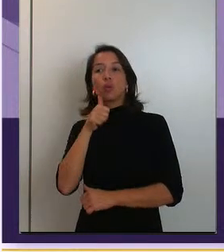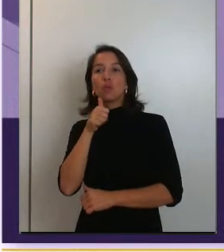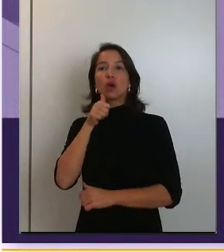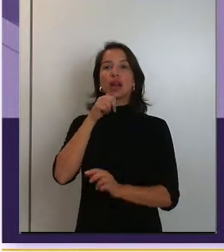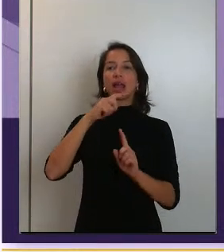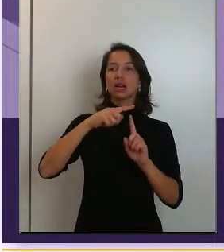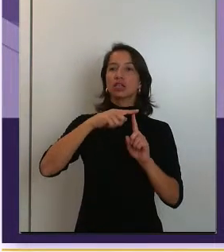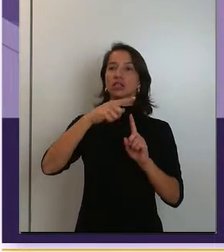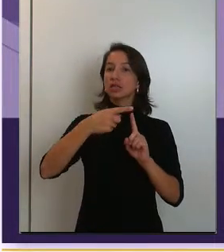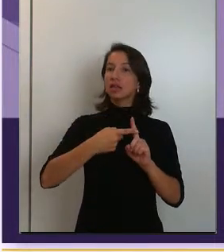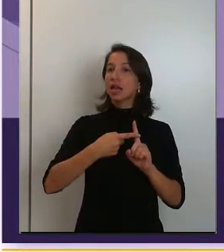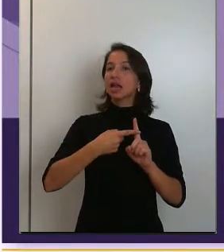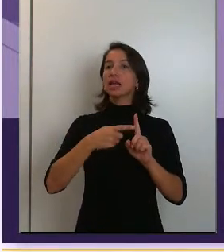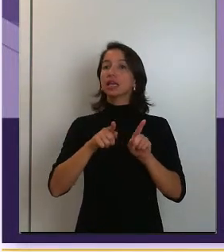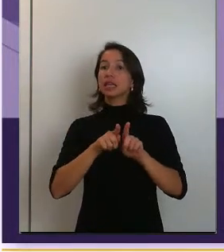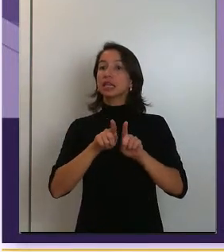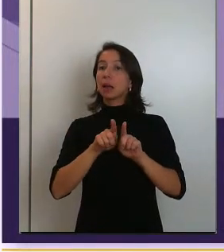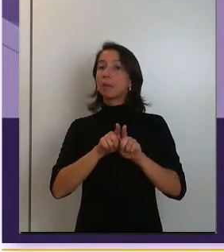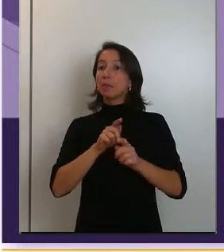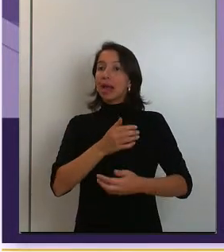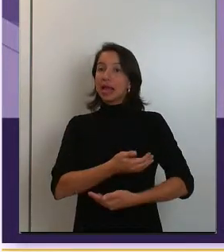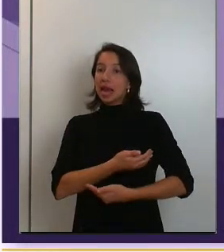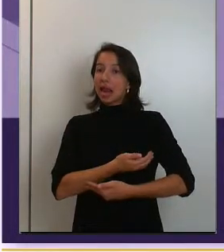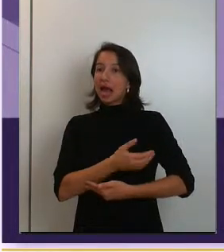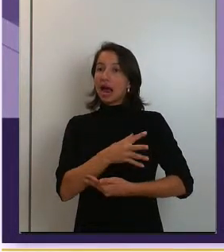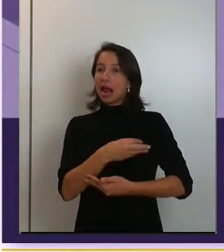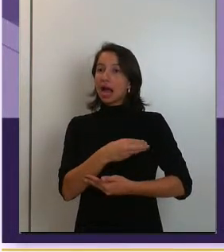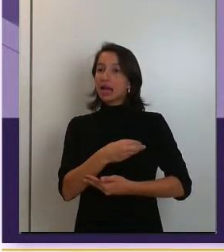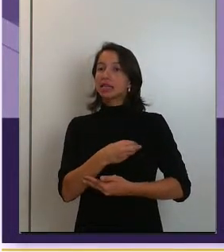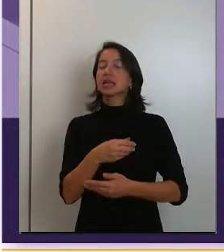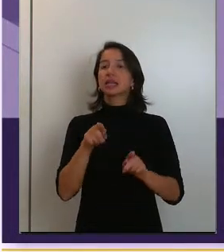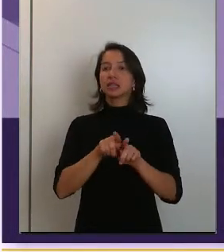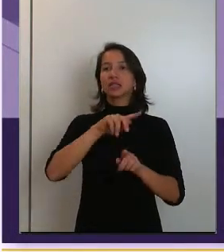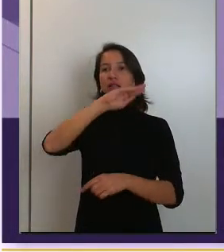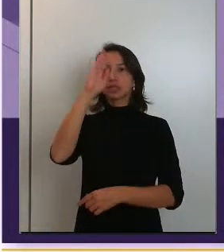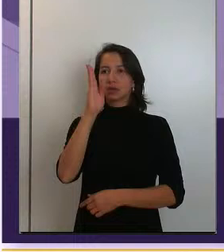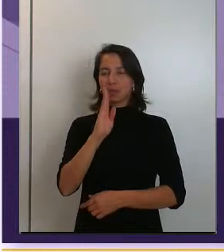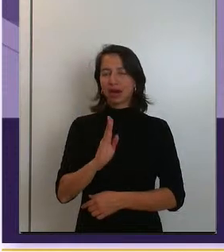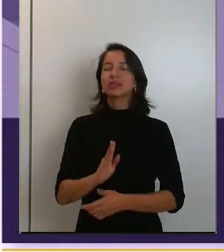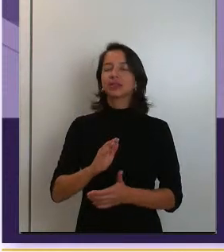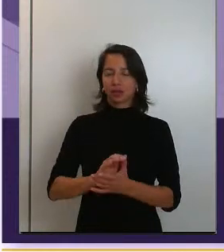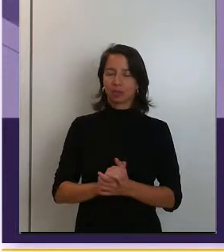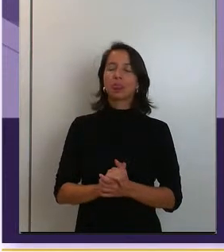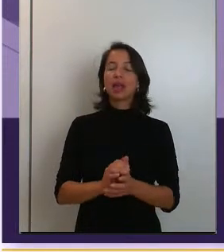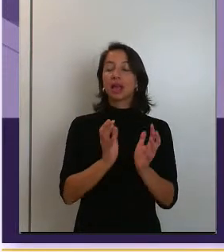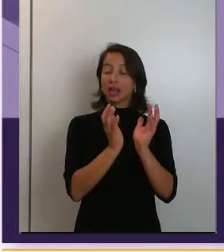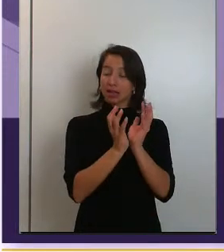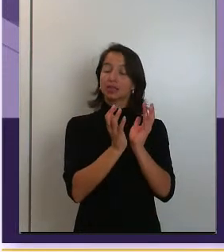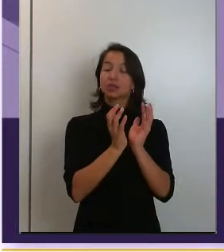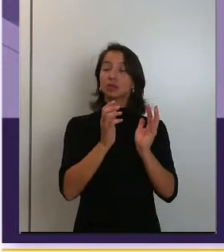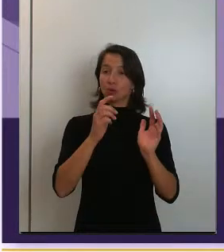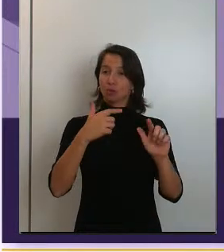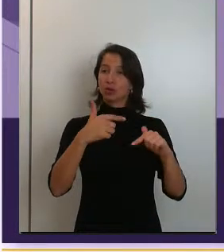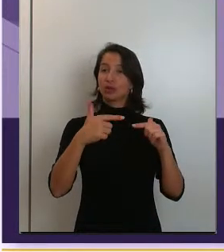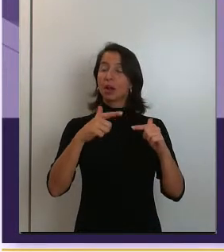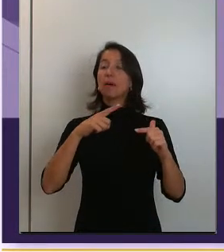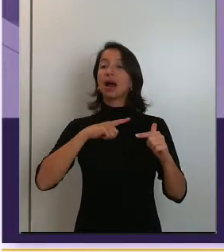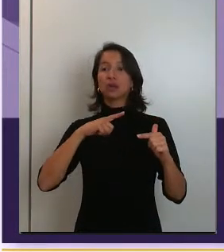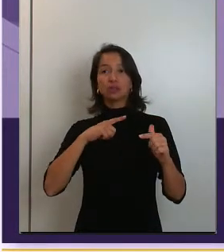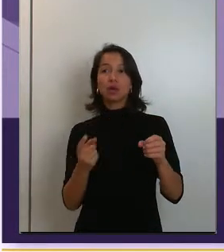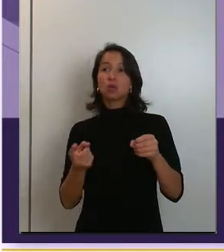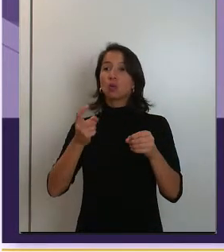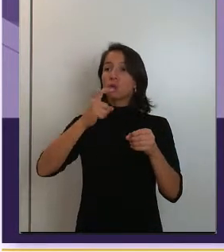ele conta com instituições como o Ministério da Saúde, o Ministério do Trabalho, a Fiocruz, que está aqui representada pelo